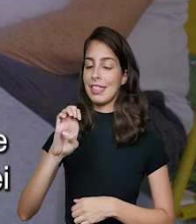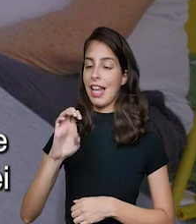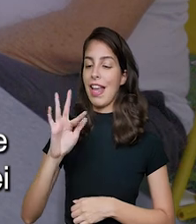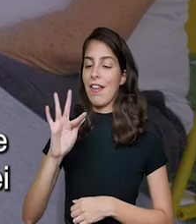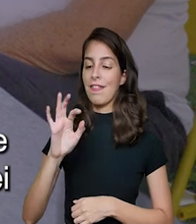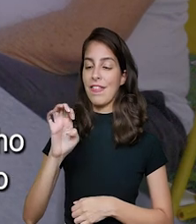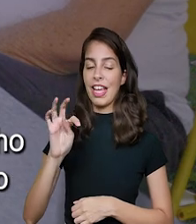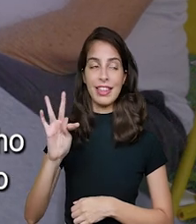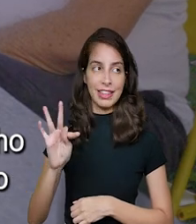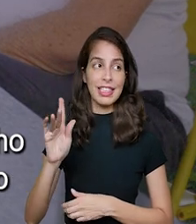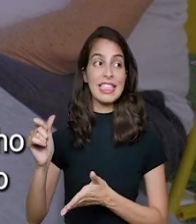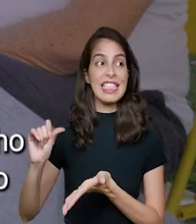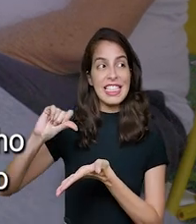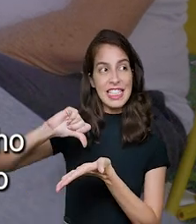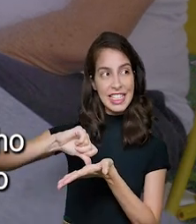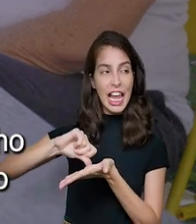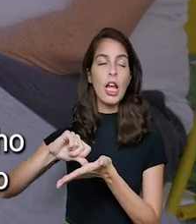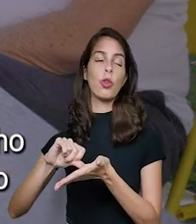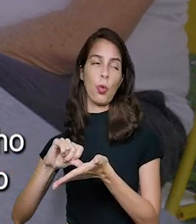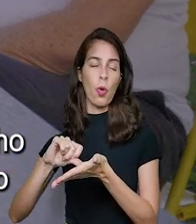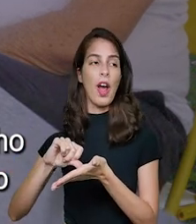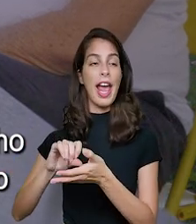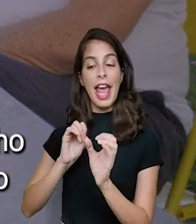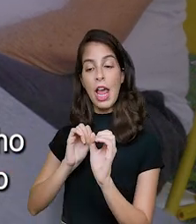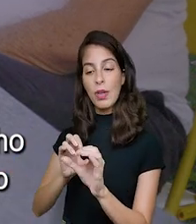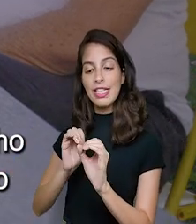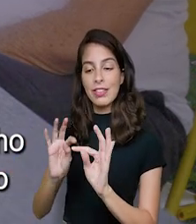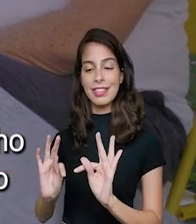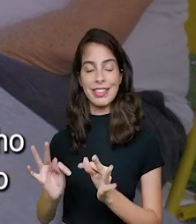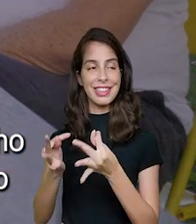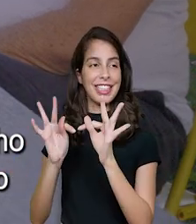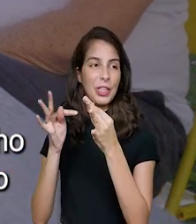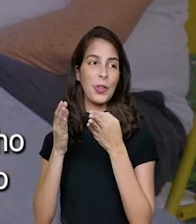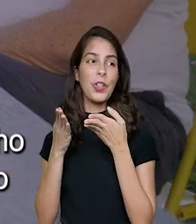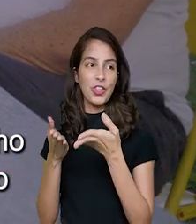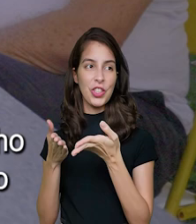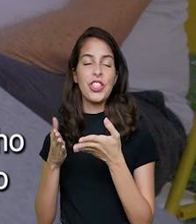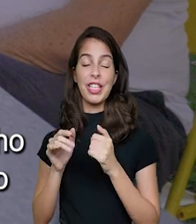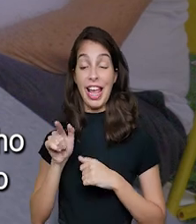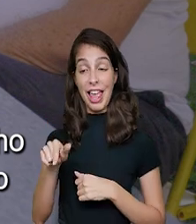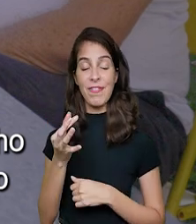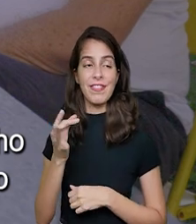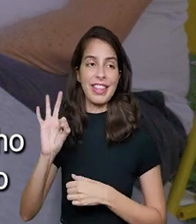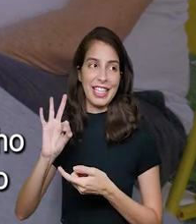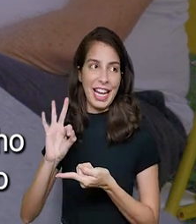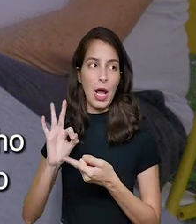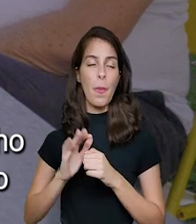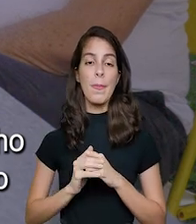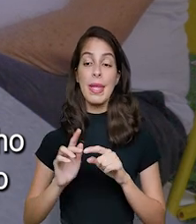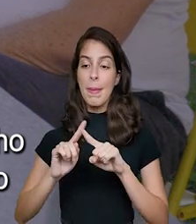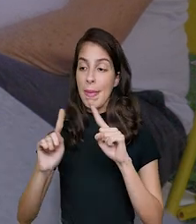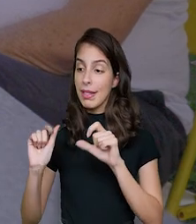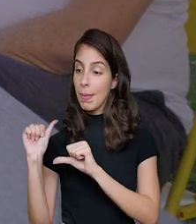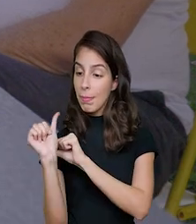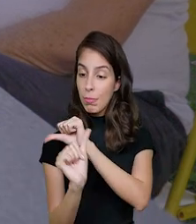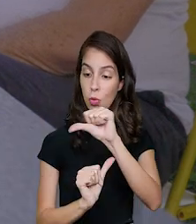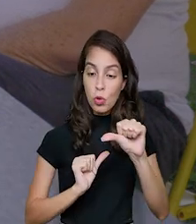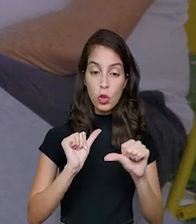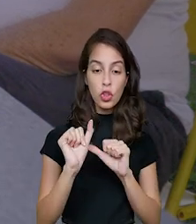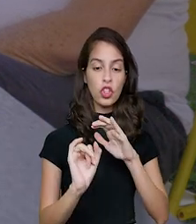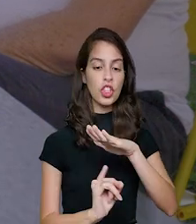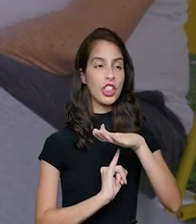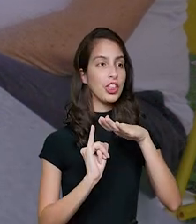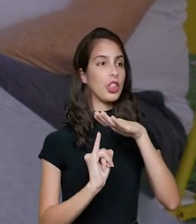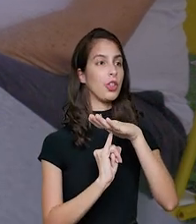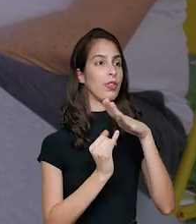diretor participei efetivamente desse processo acho que foi um ganho importante pra nossa instituição né todo mundo sabe que a escola